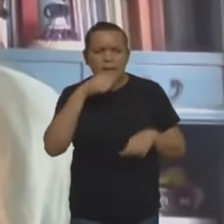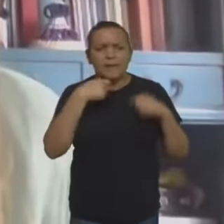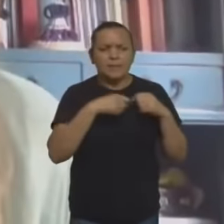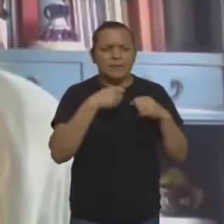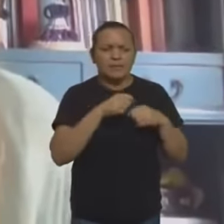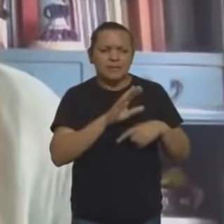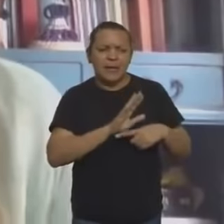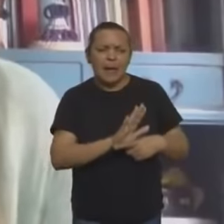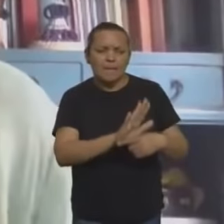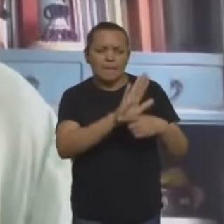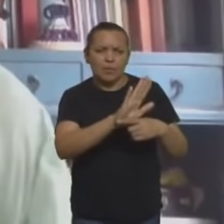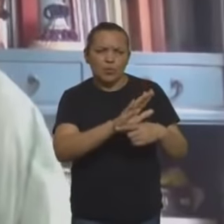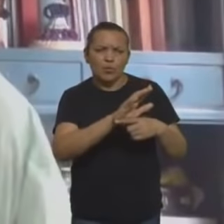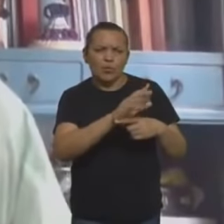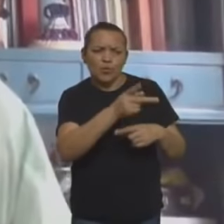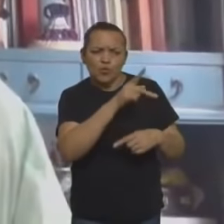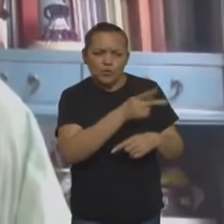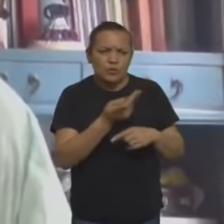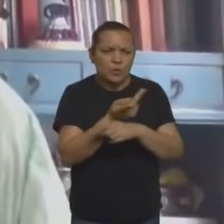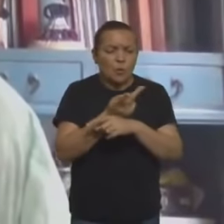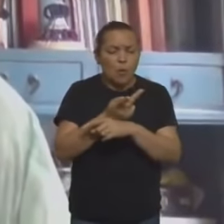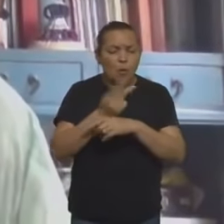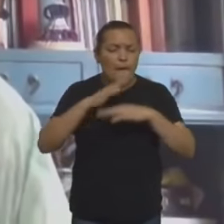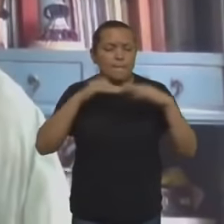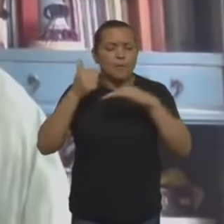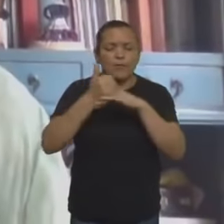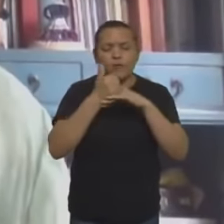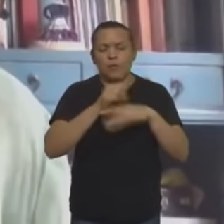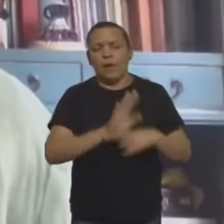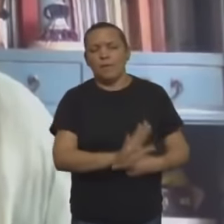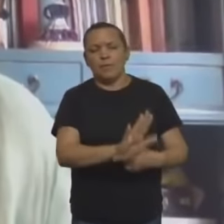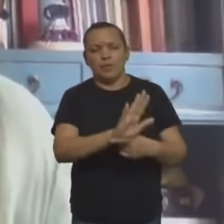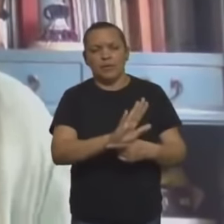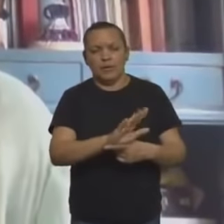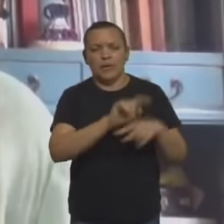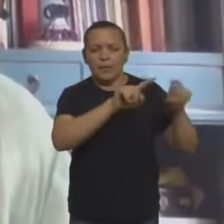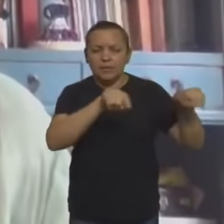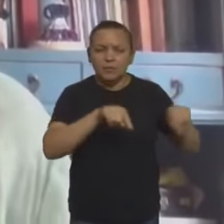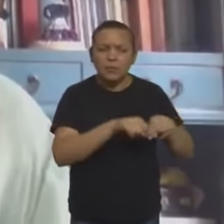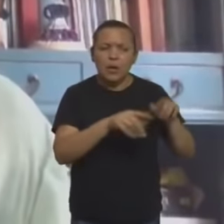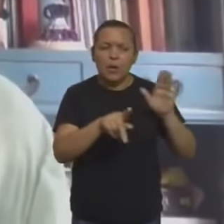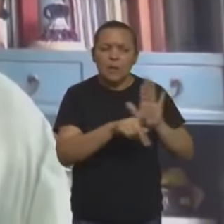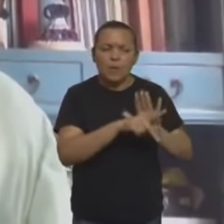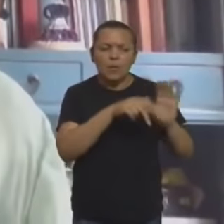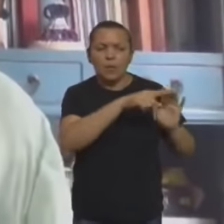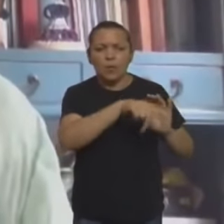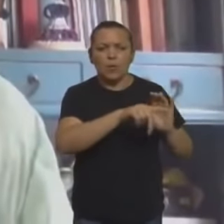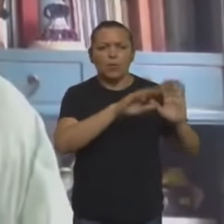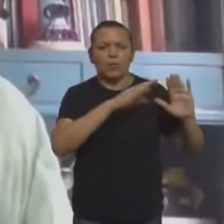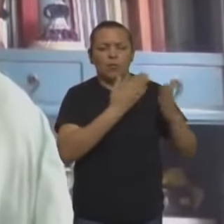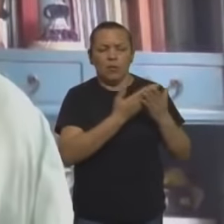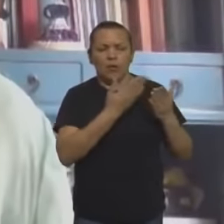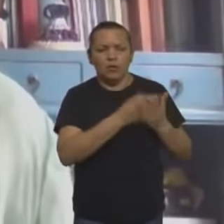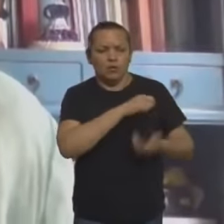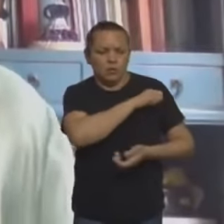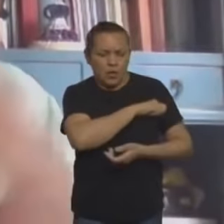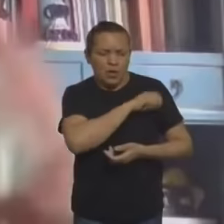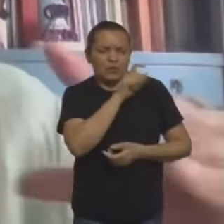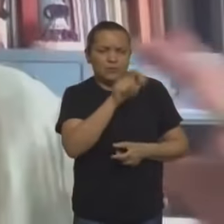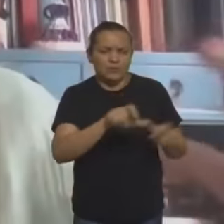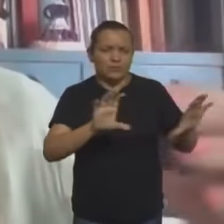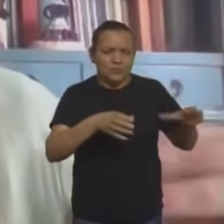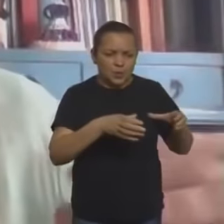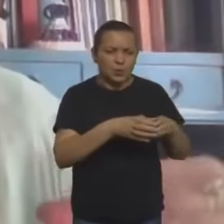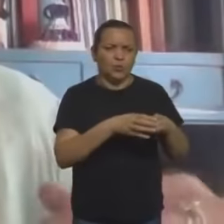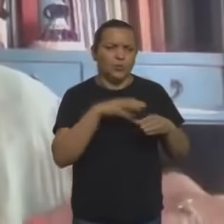de apoio, que vocês devem procurar um apoio extra, mas que ali é um espaço inicial de abertura que serve para casos, vamos dizer